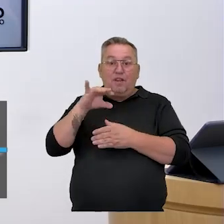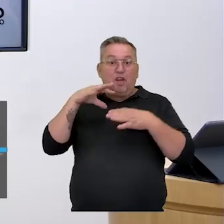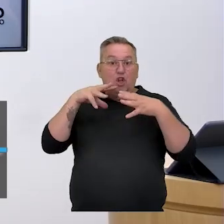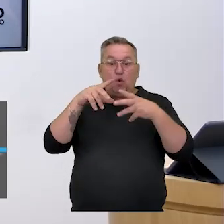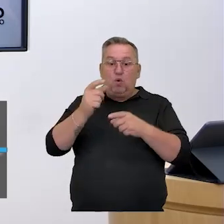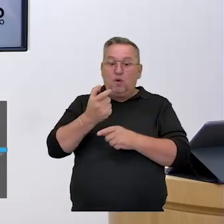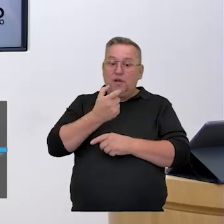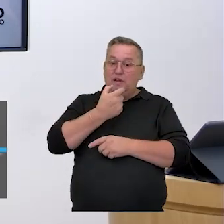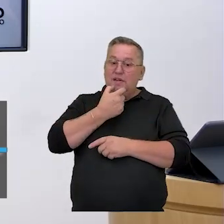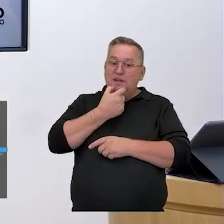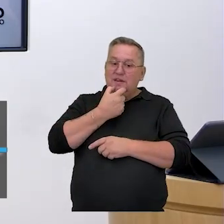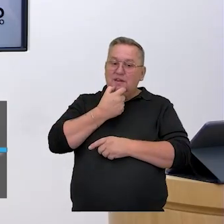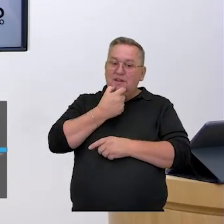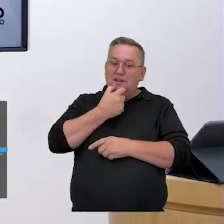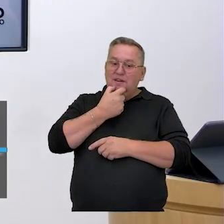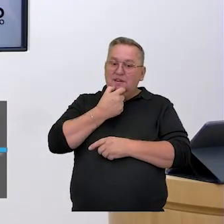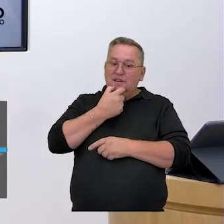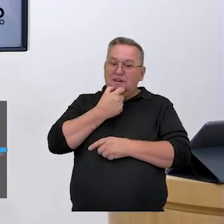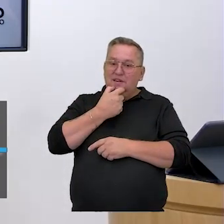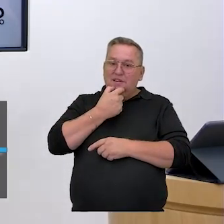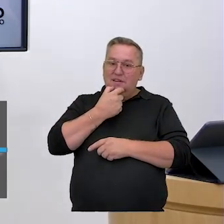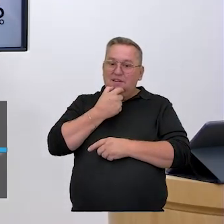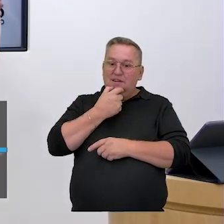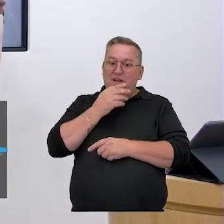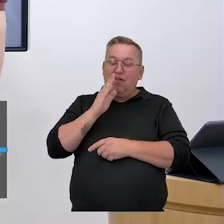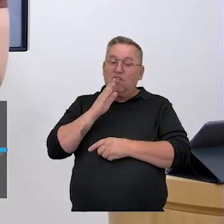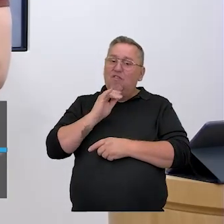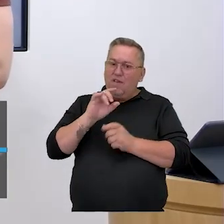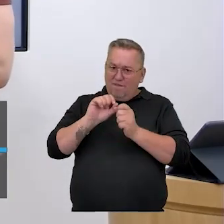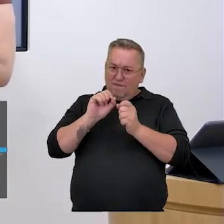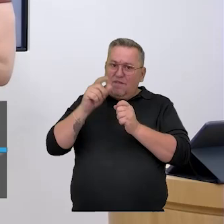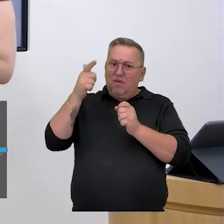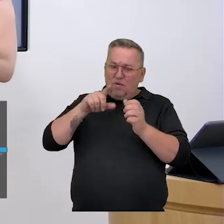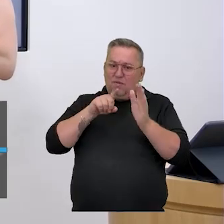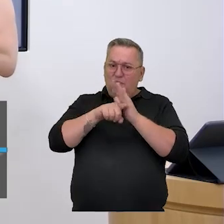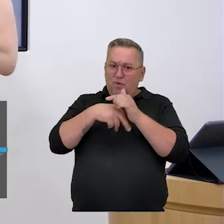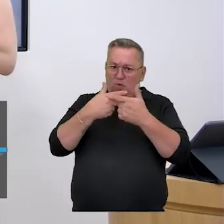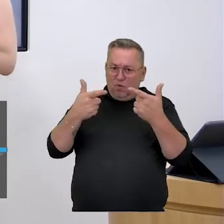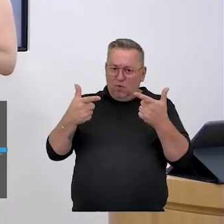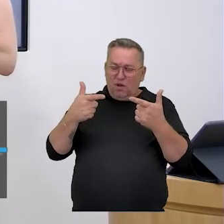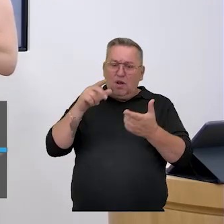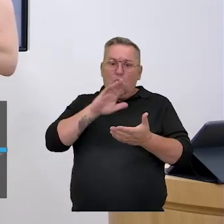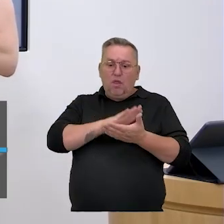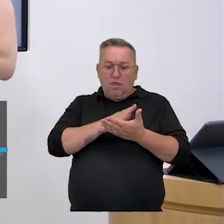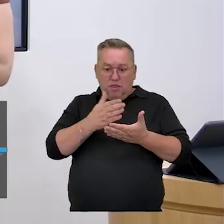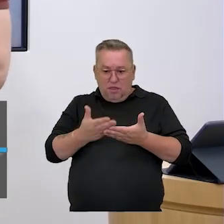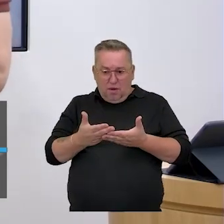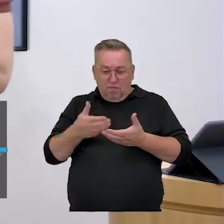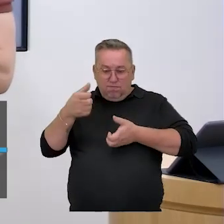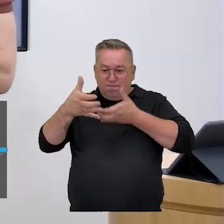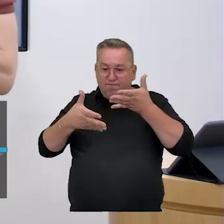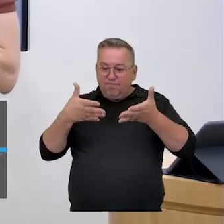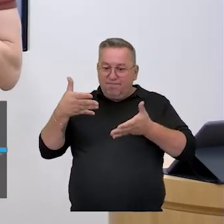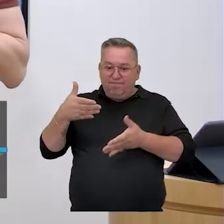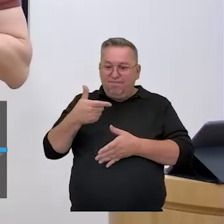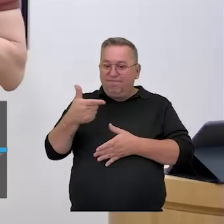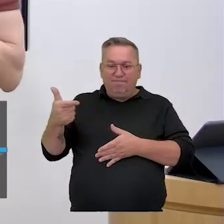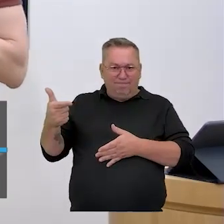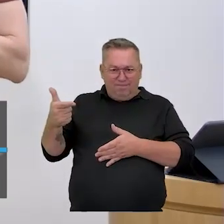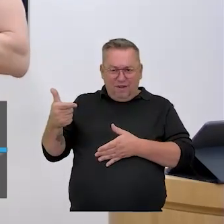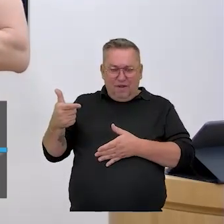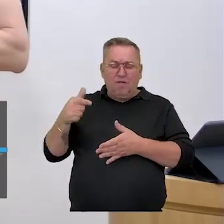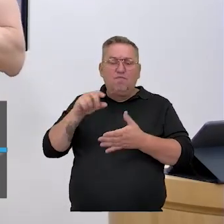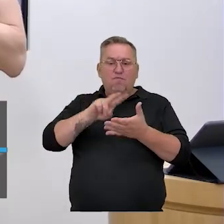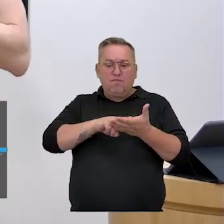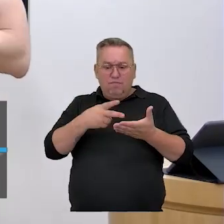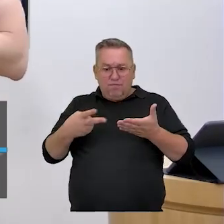inglês. Só que vai ter um porém. A gente já viu todas as questões aqui, já expliquei questão por questão. Então, falar, não estou entendendo nada. Então, sua memória